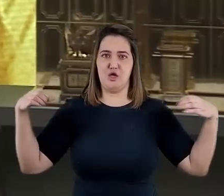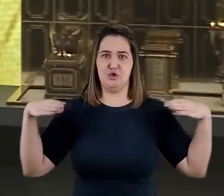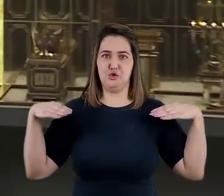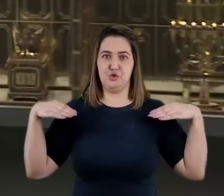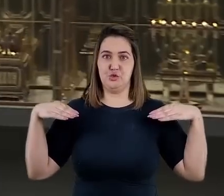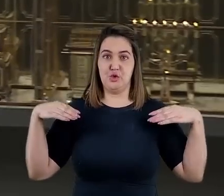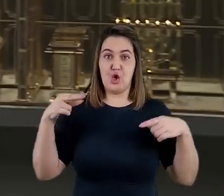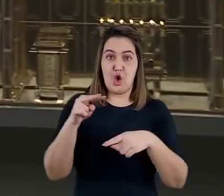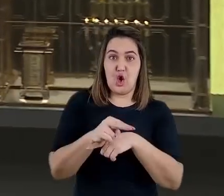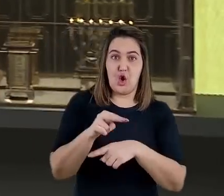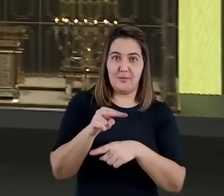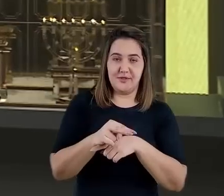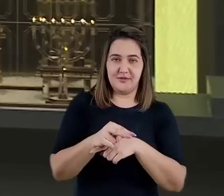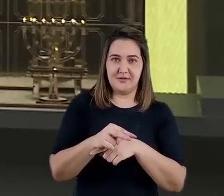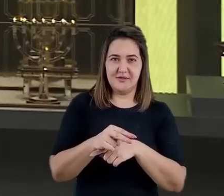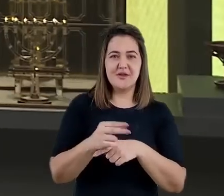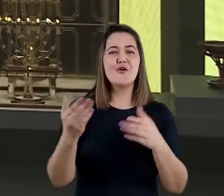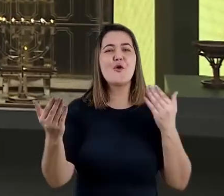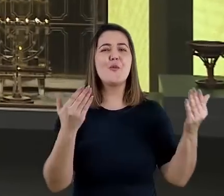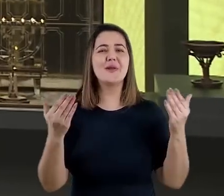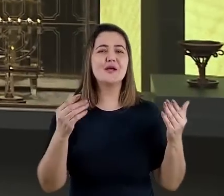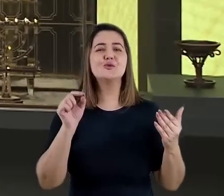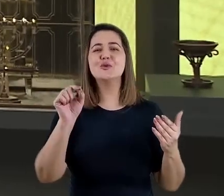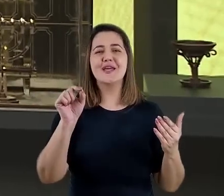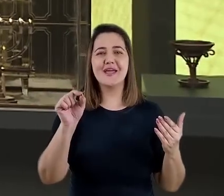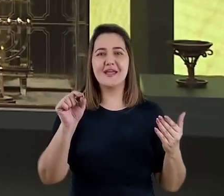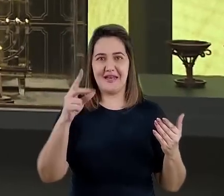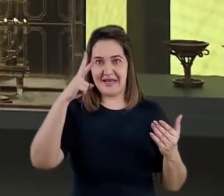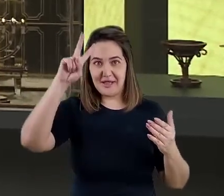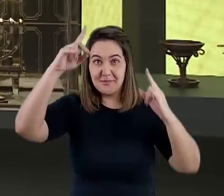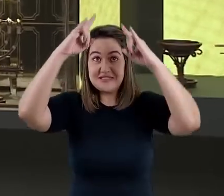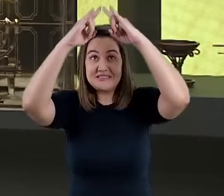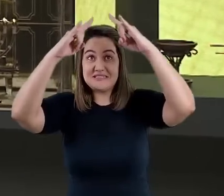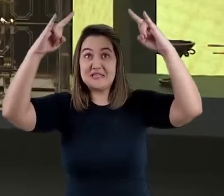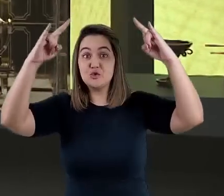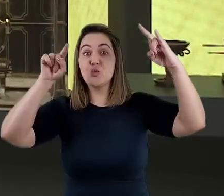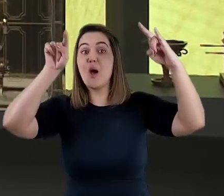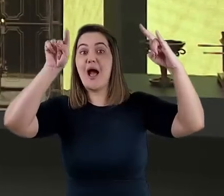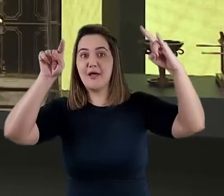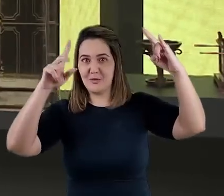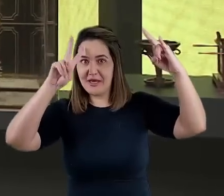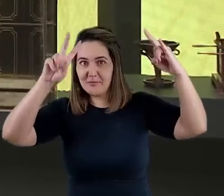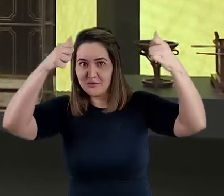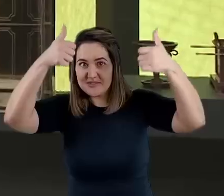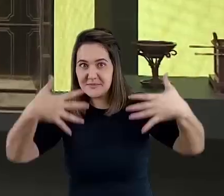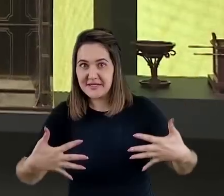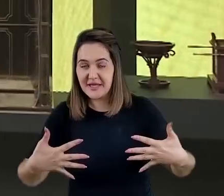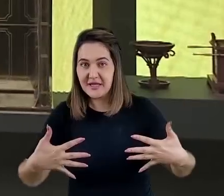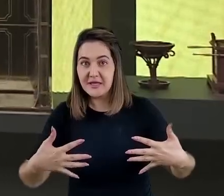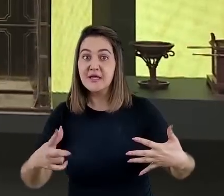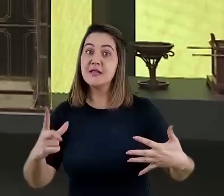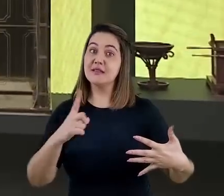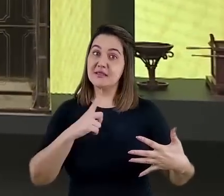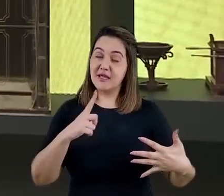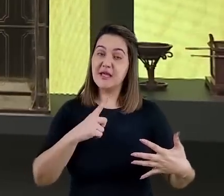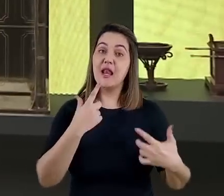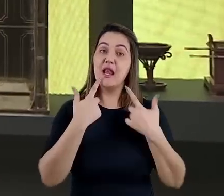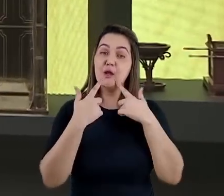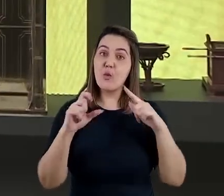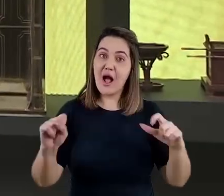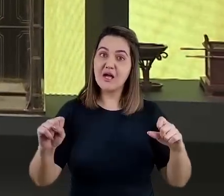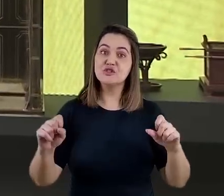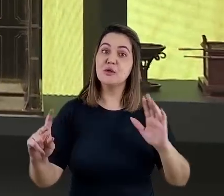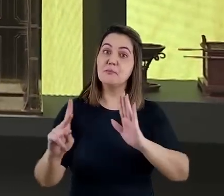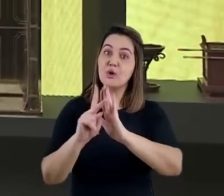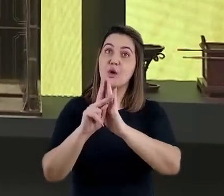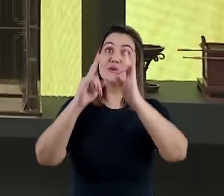Ora, à luz do paralelo com a sua contraparte do santuário terrestre, é inequívoca. Esta